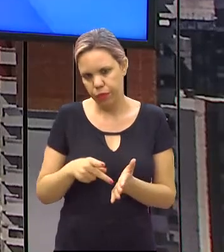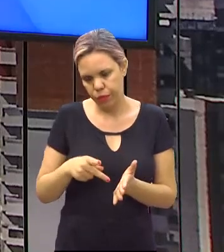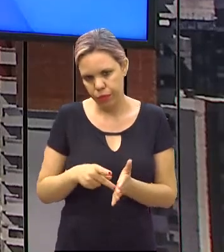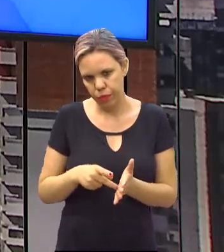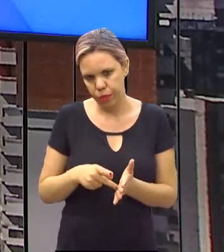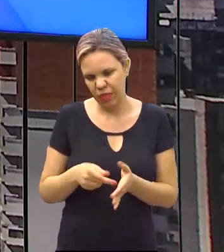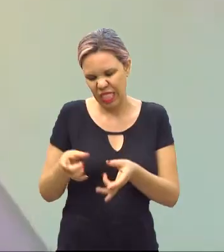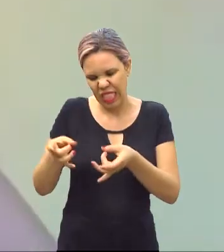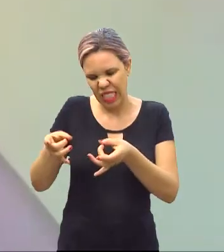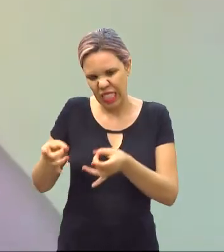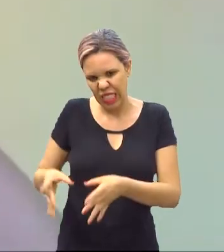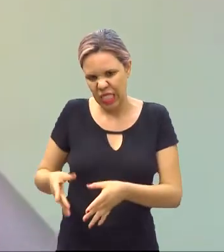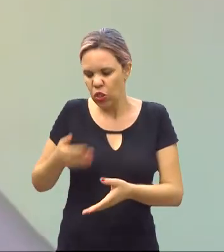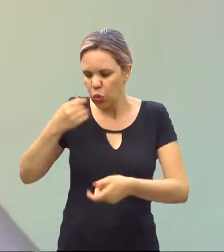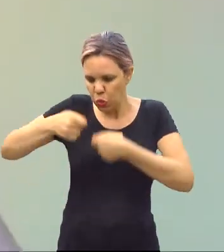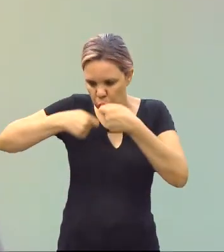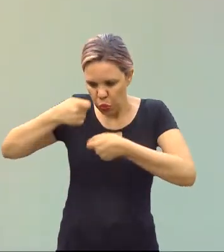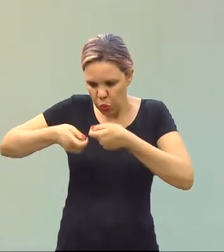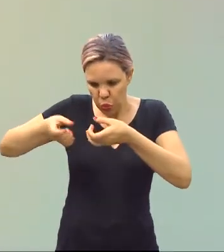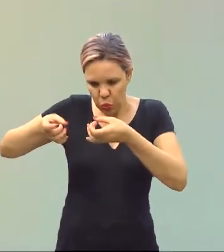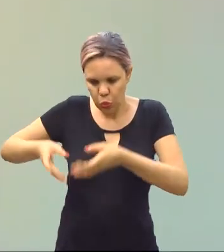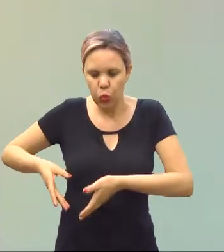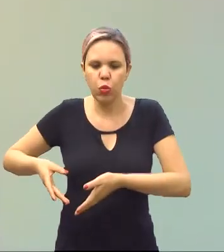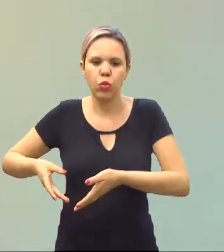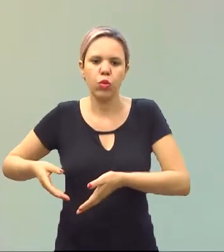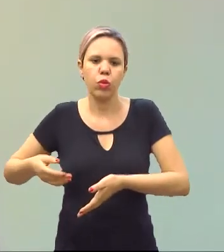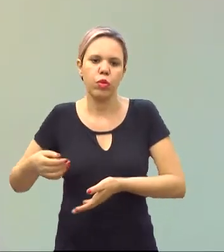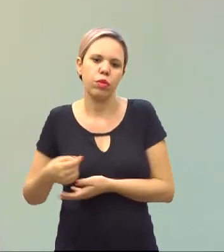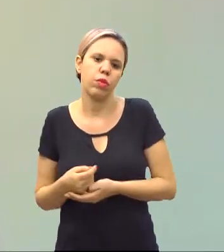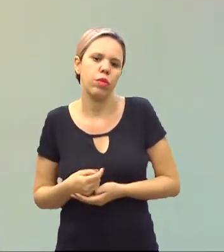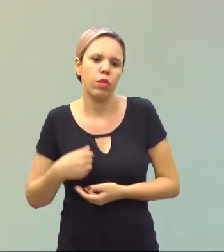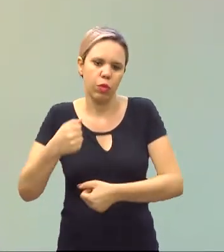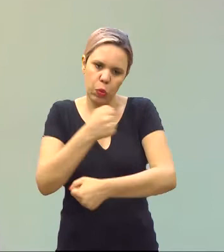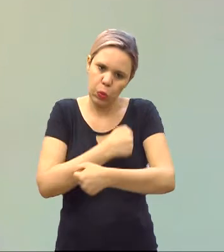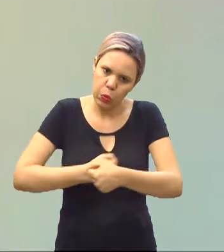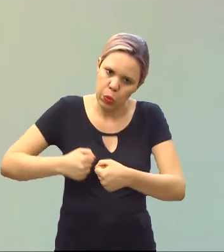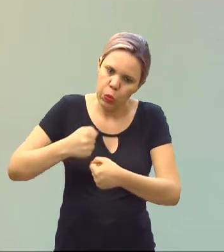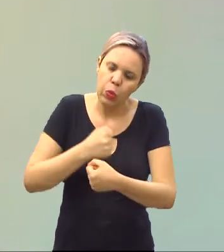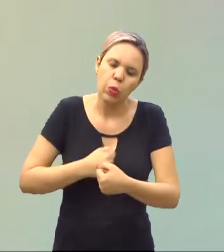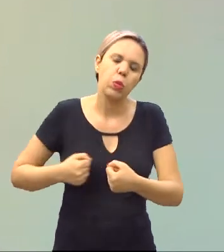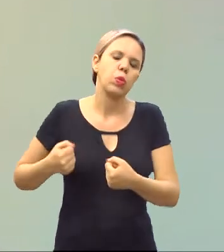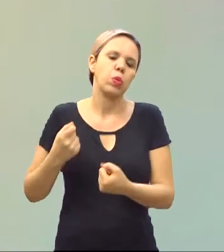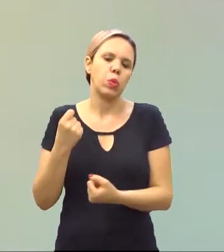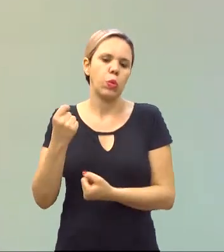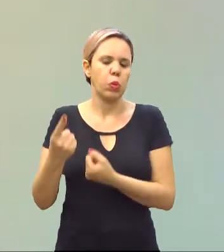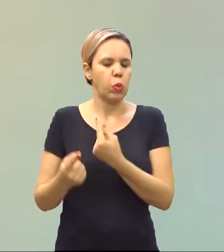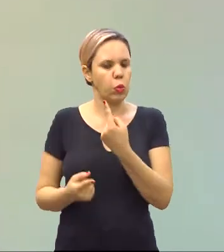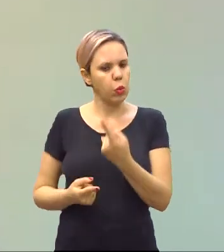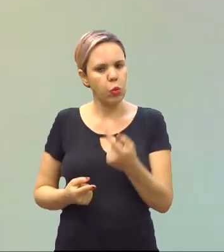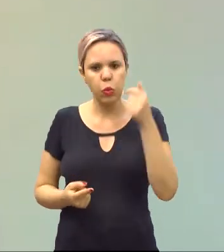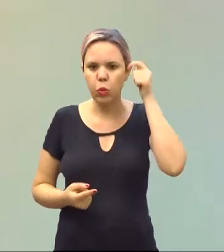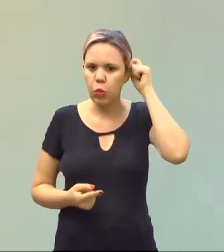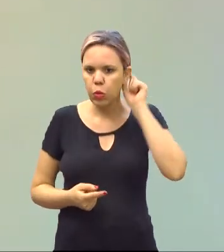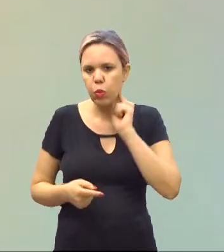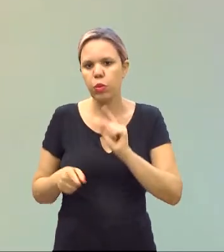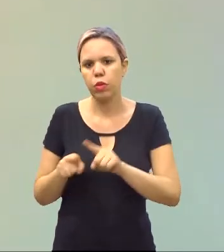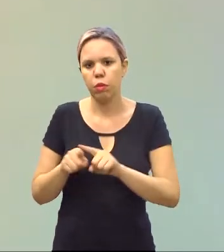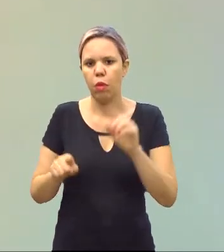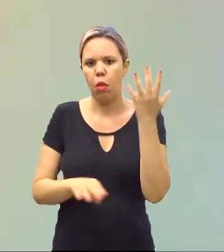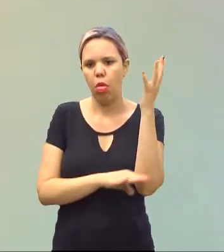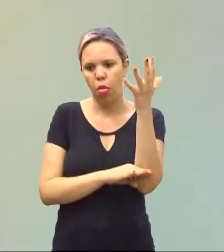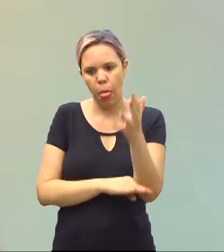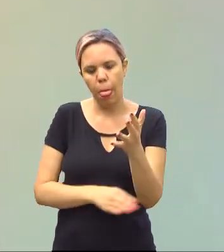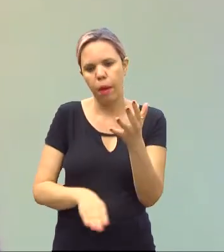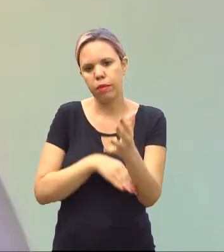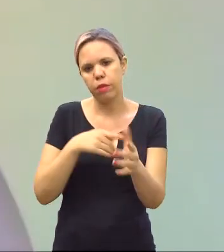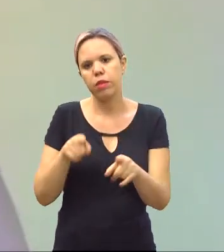Exatamente, são restos de comida que vêm da nossa cozinha, algumas podas de